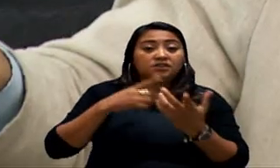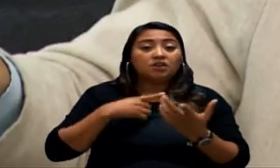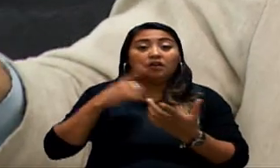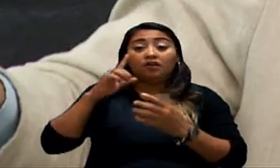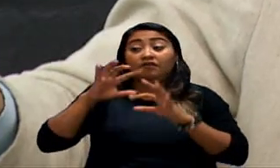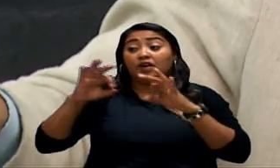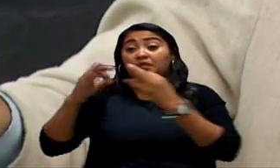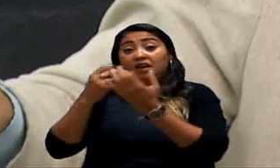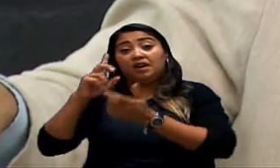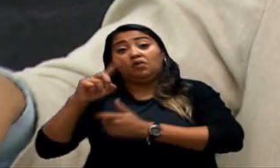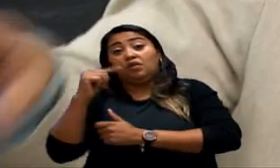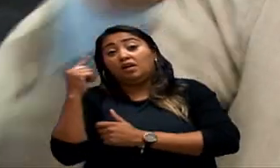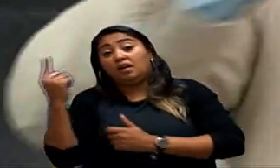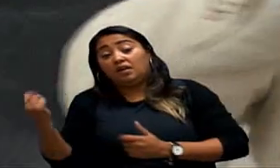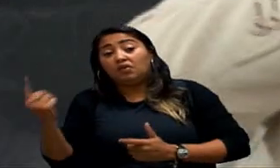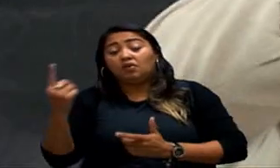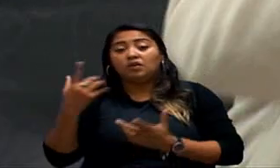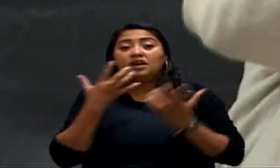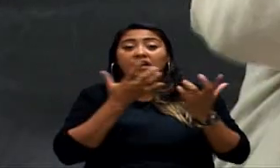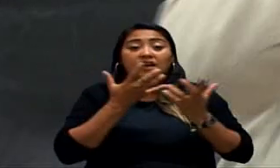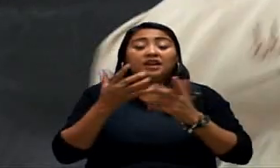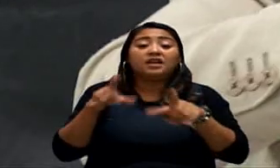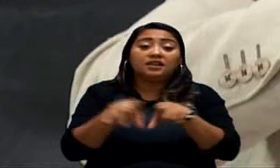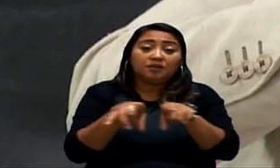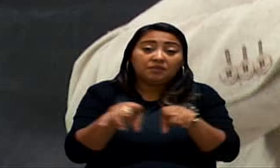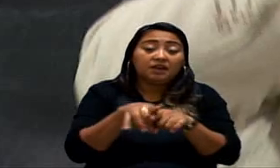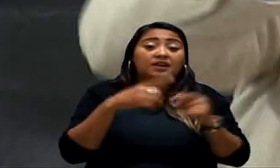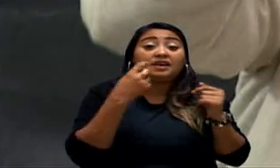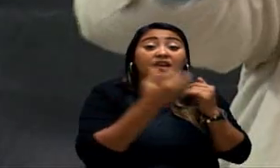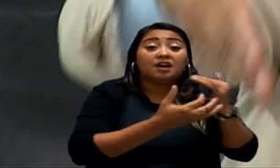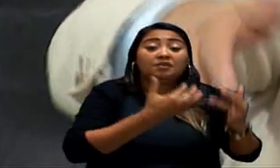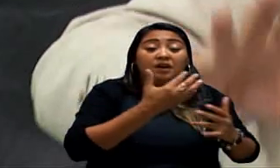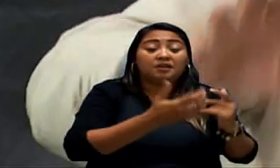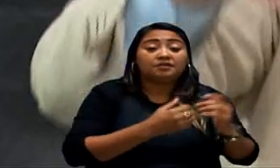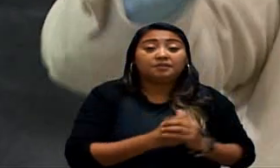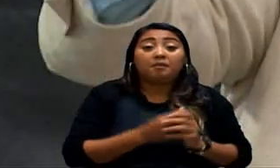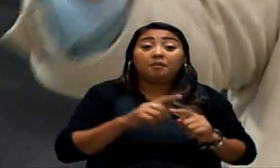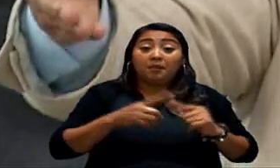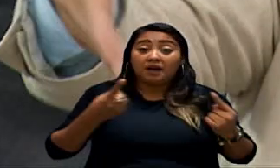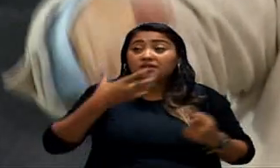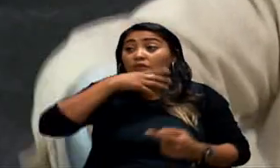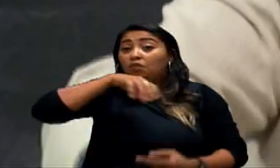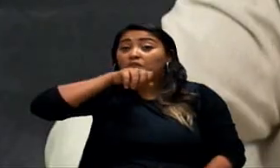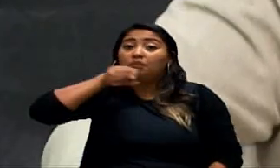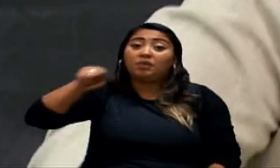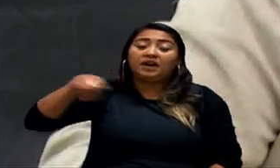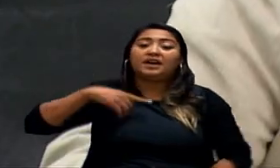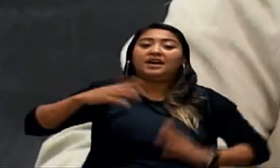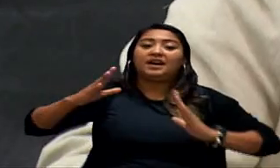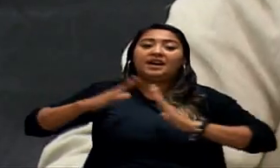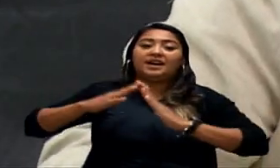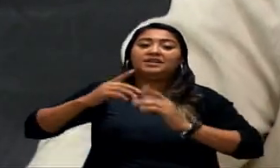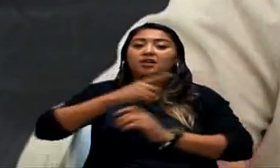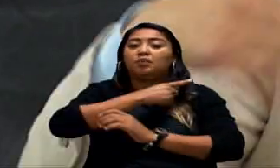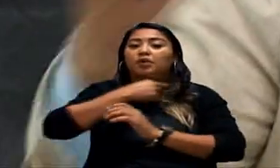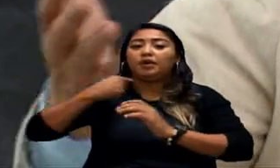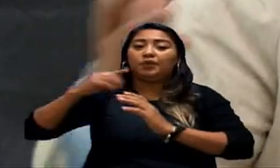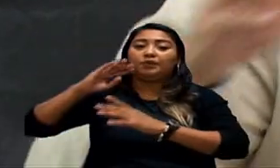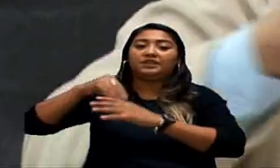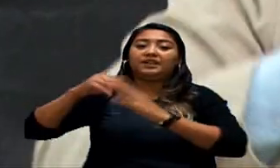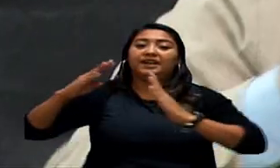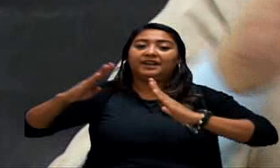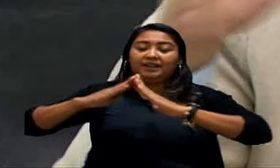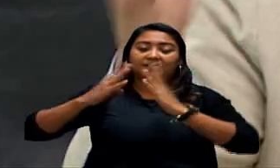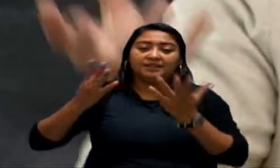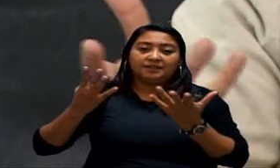lado, do meu lado, querendo fazer a cremação. Só que o pai dessa pessoa morreu na casa, faleceu. Então, não pode.